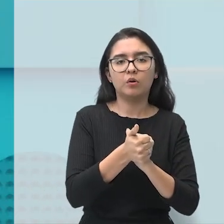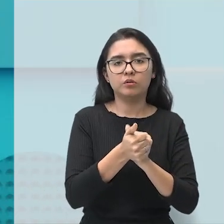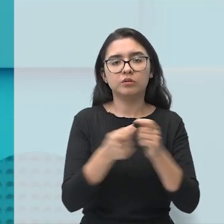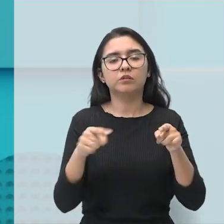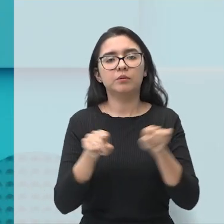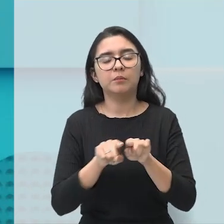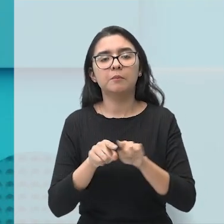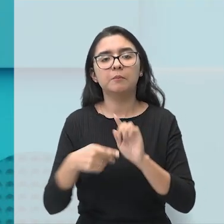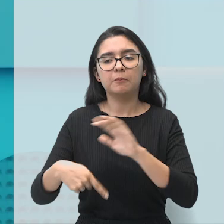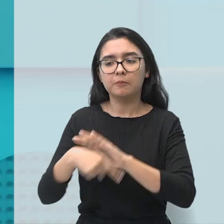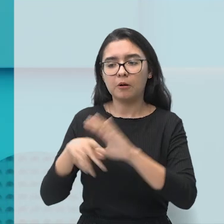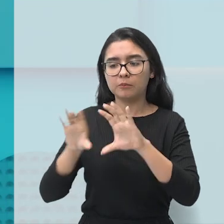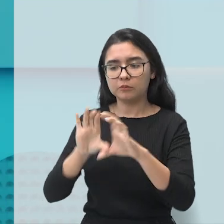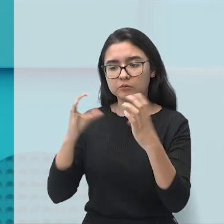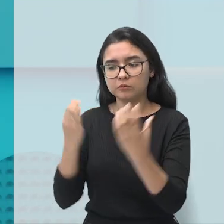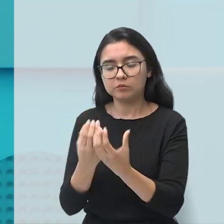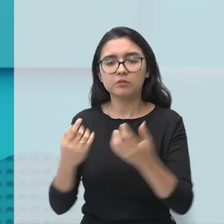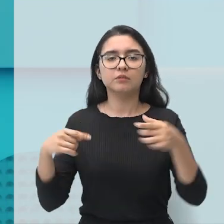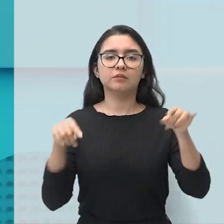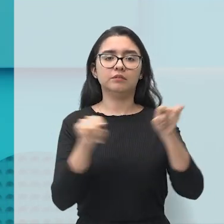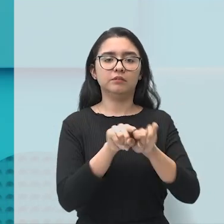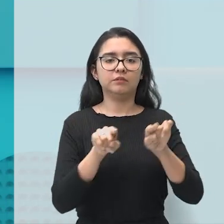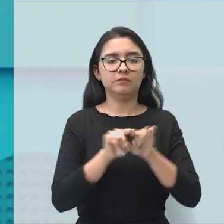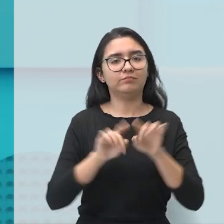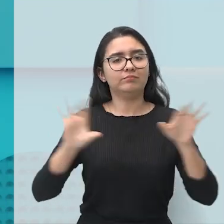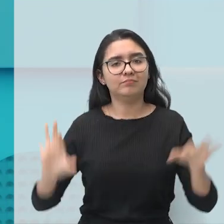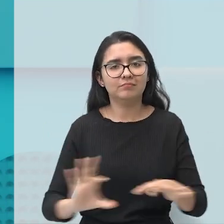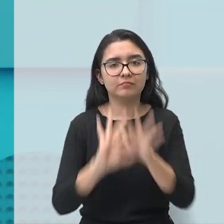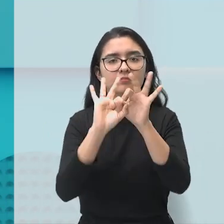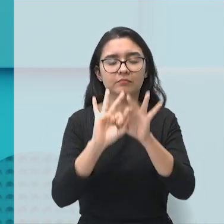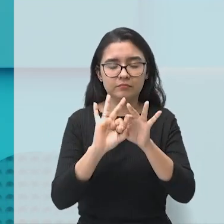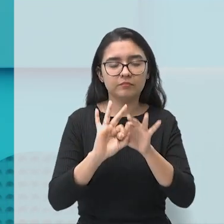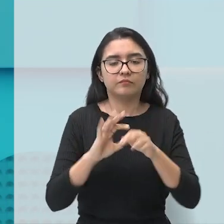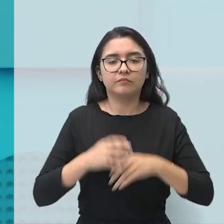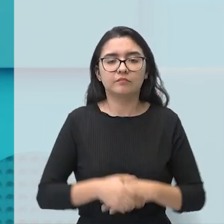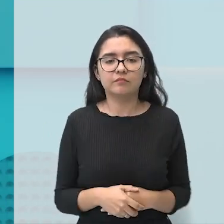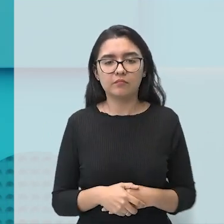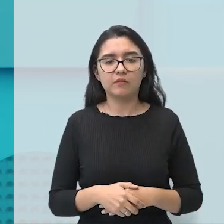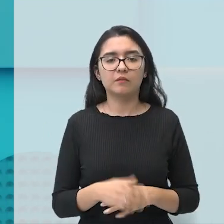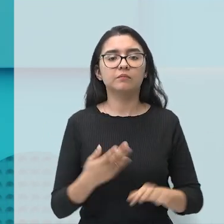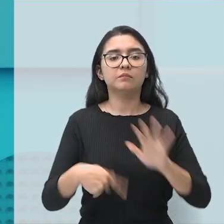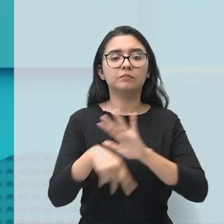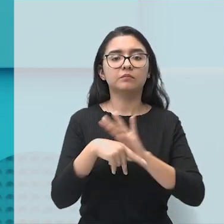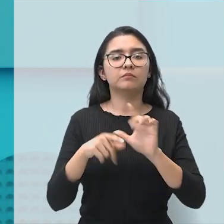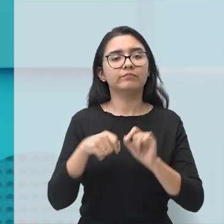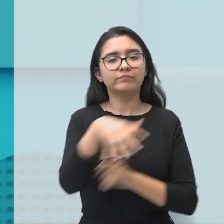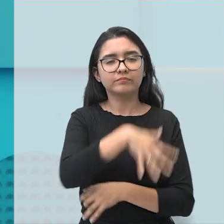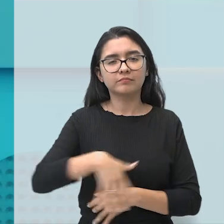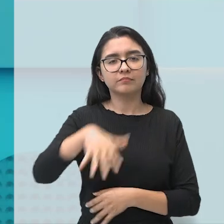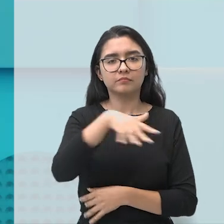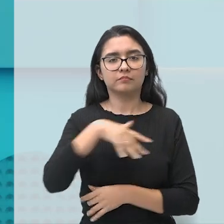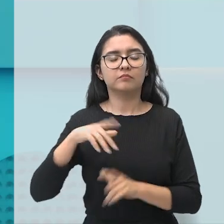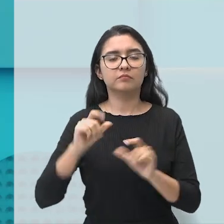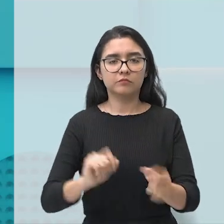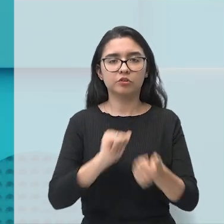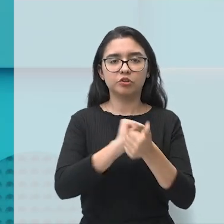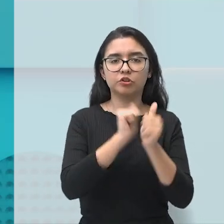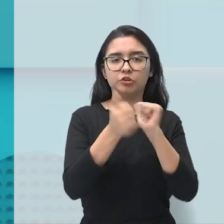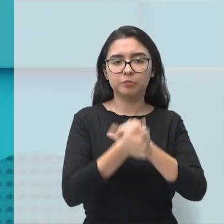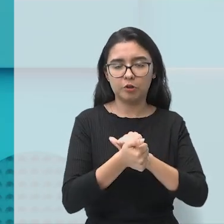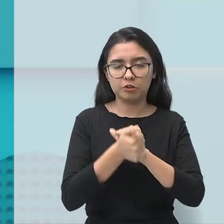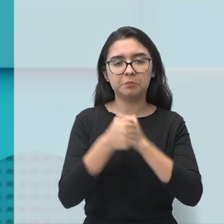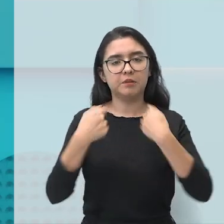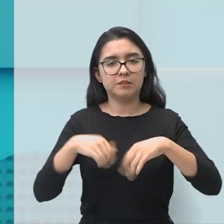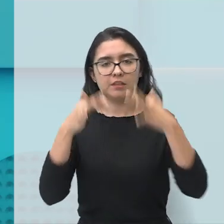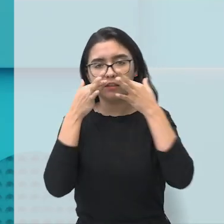contexto comunitário, um pouco de tudo isso fazendo parte desse universo dos esportes de